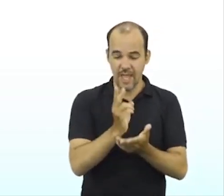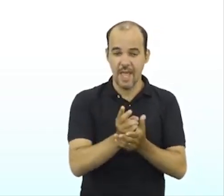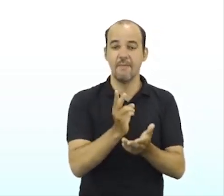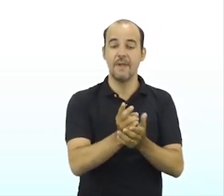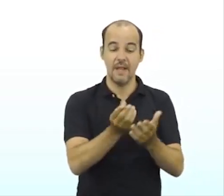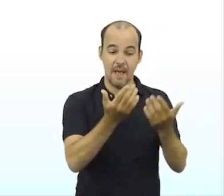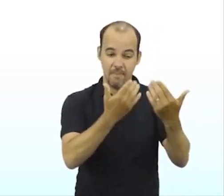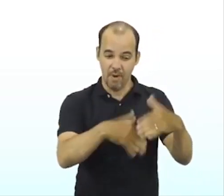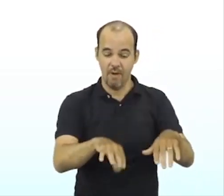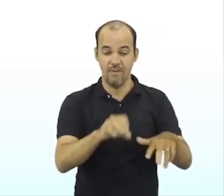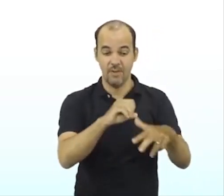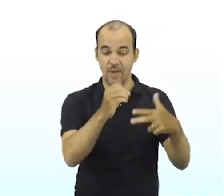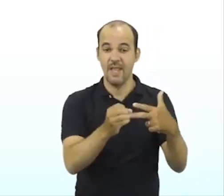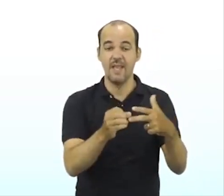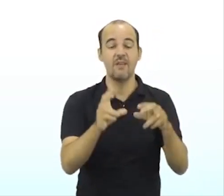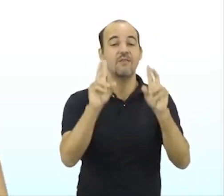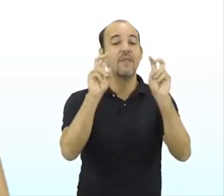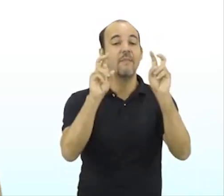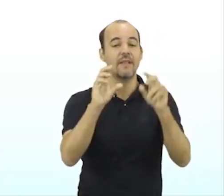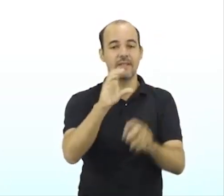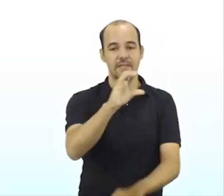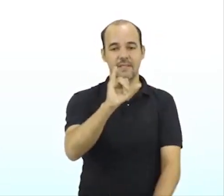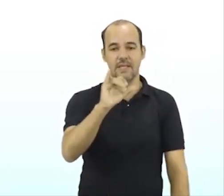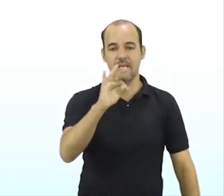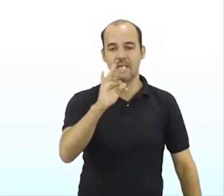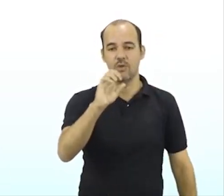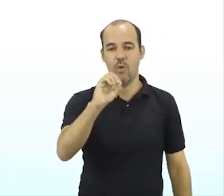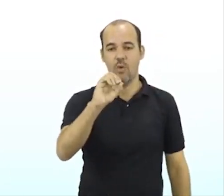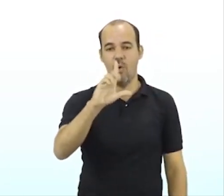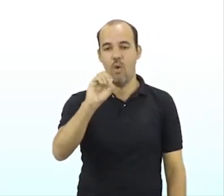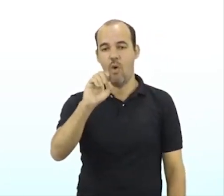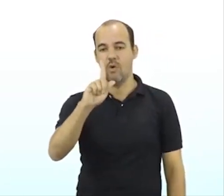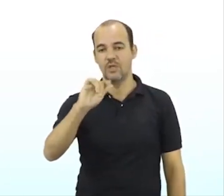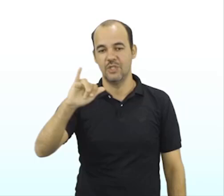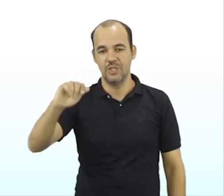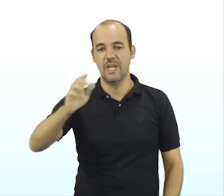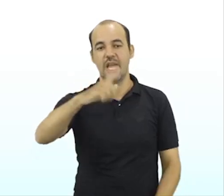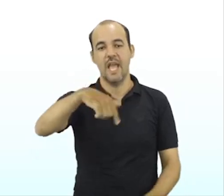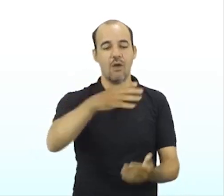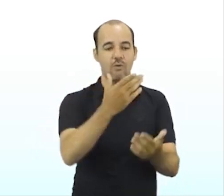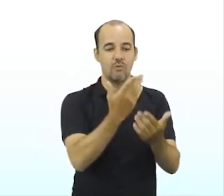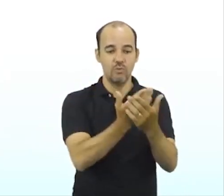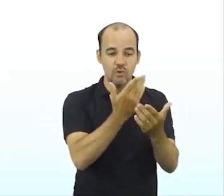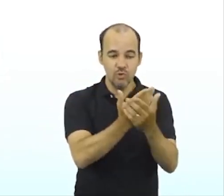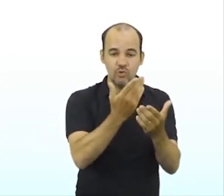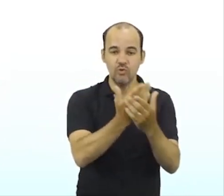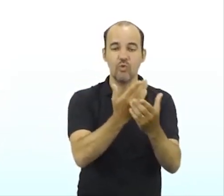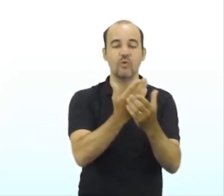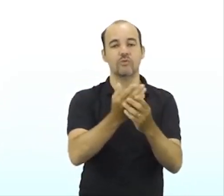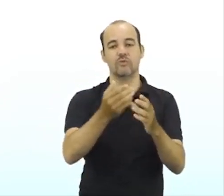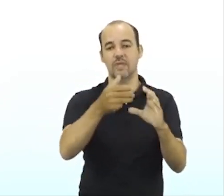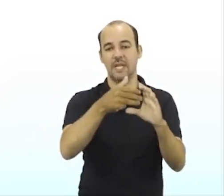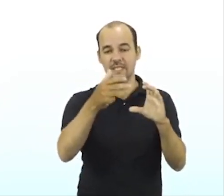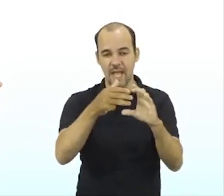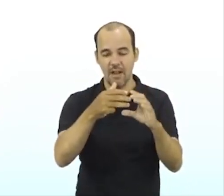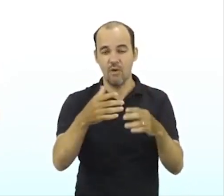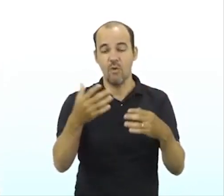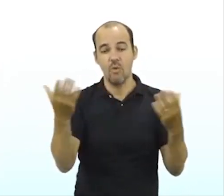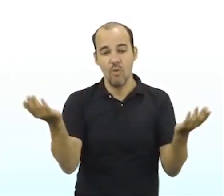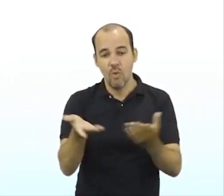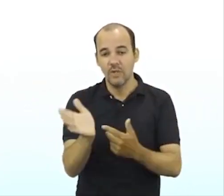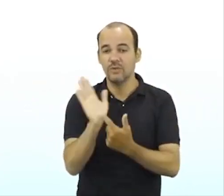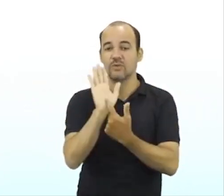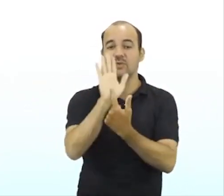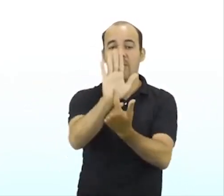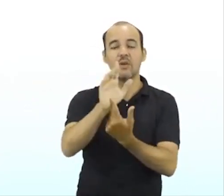o que é? Olha para mim, citologia, tá? Eu vou te mostrar hoje o que você precisa saber da citologia para não